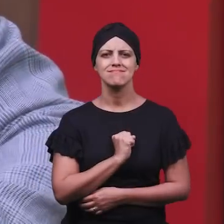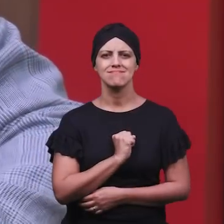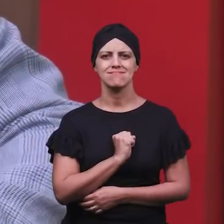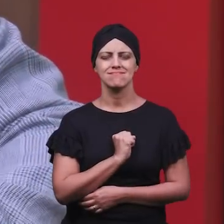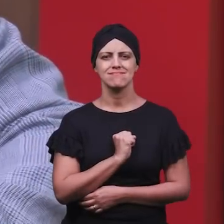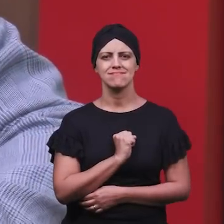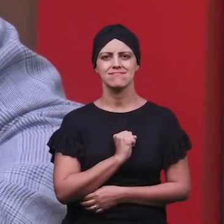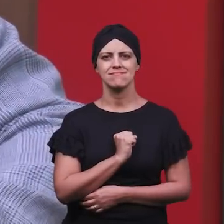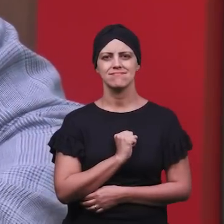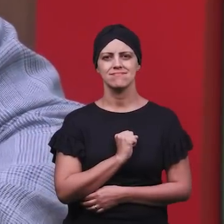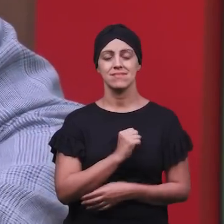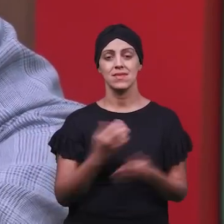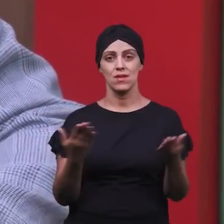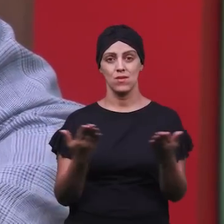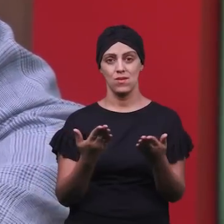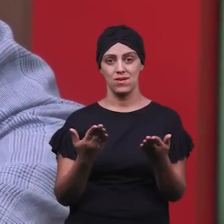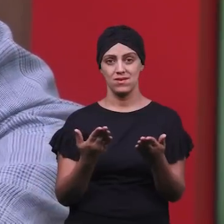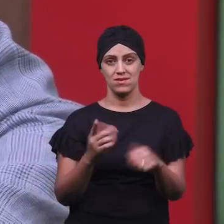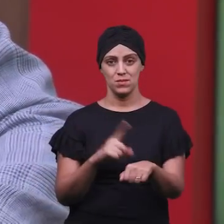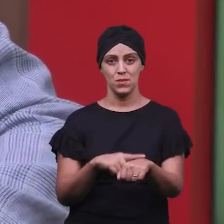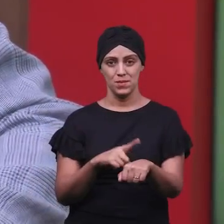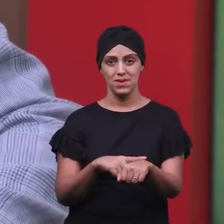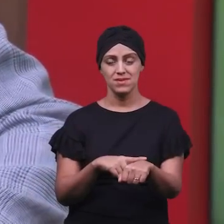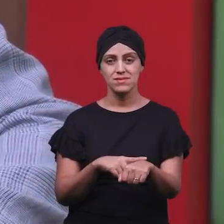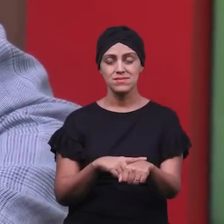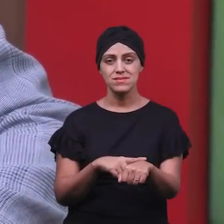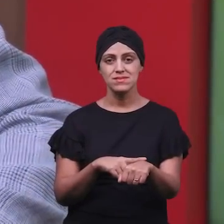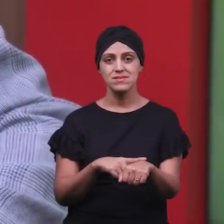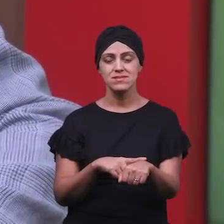Queridos, o momento